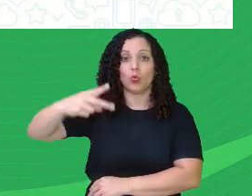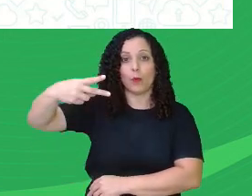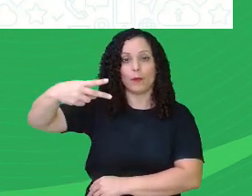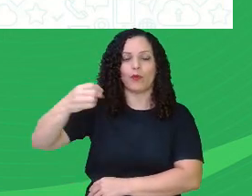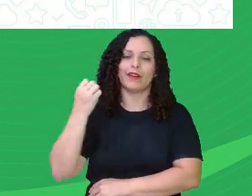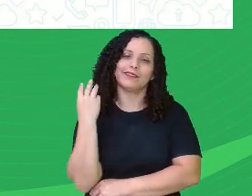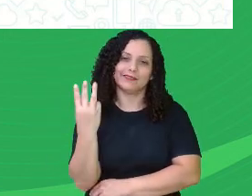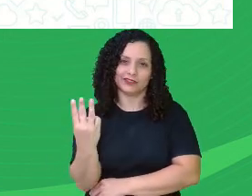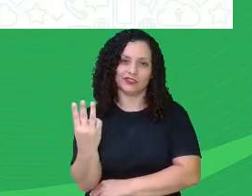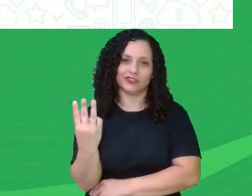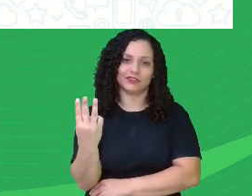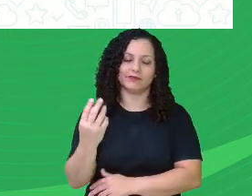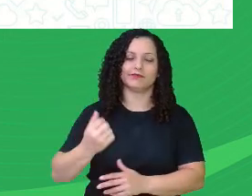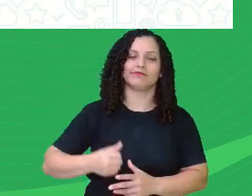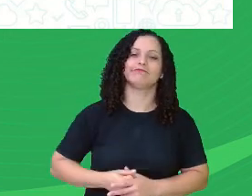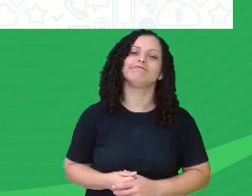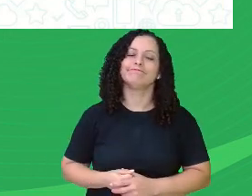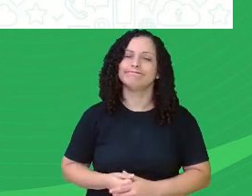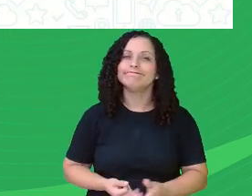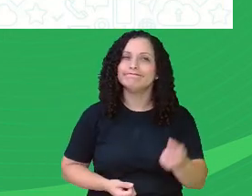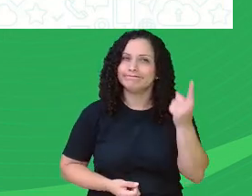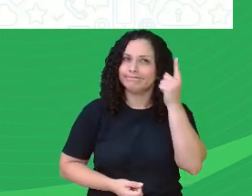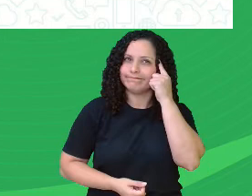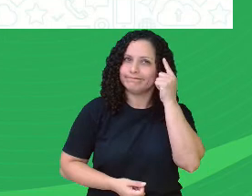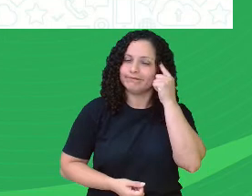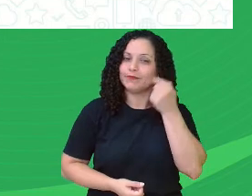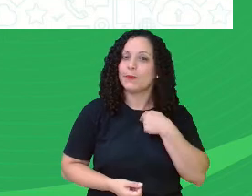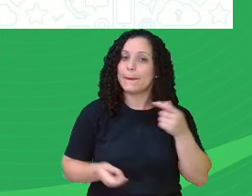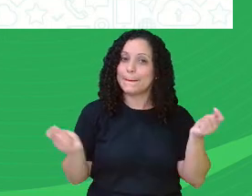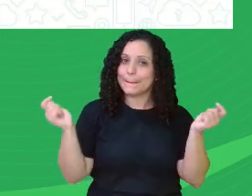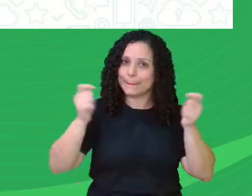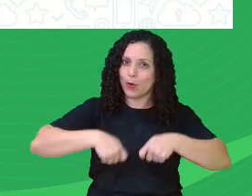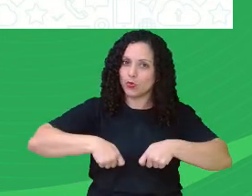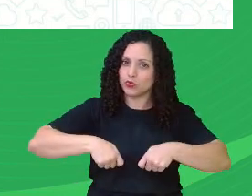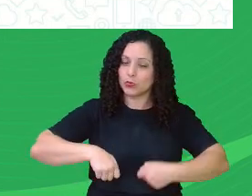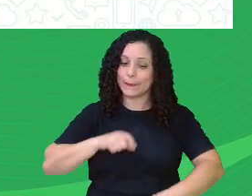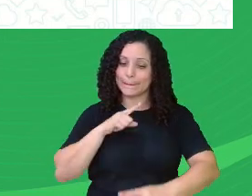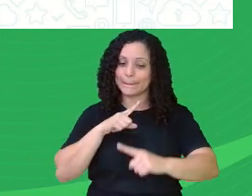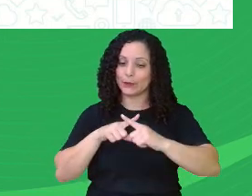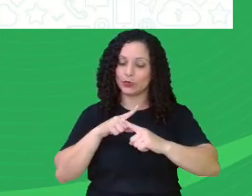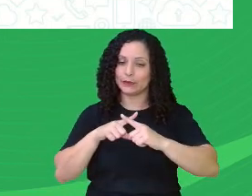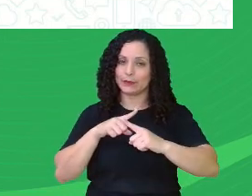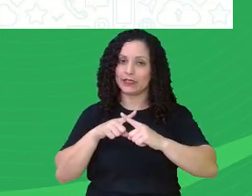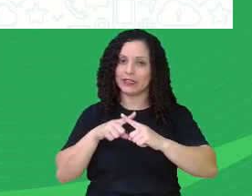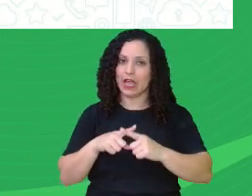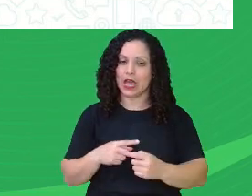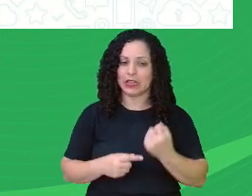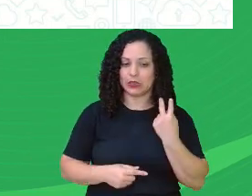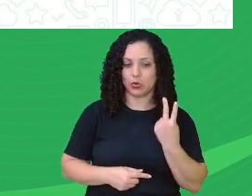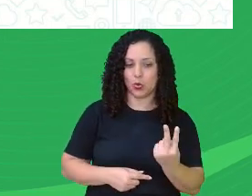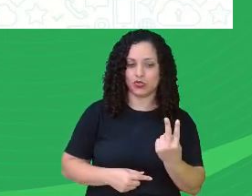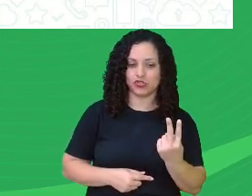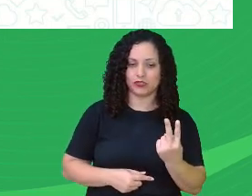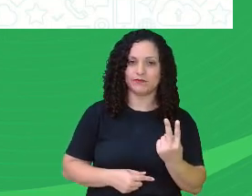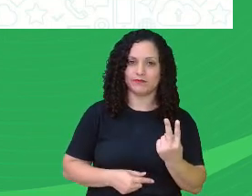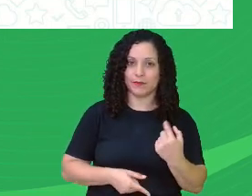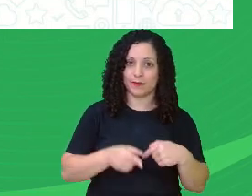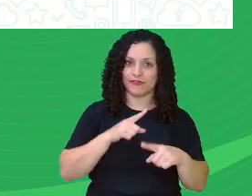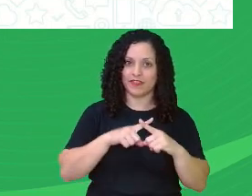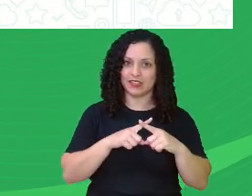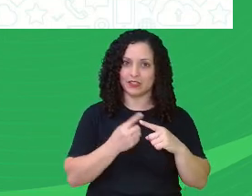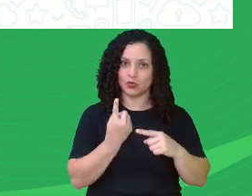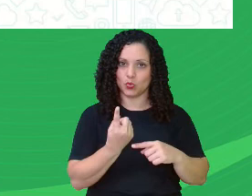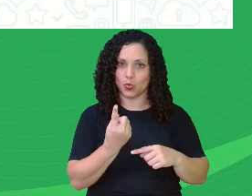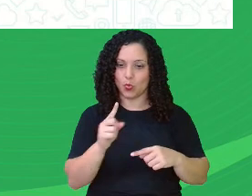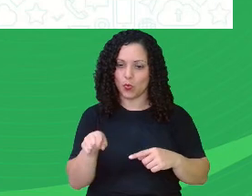1,5 é 3. Então eu posso, Ricardinho, multiplicar o 2 por 1,5 primeiro, depois de multiplicar o 3?